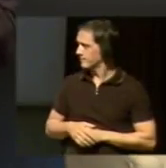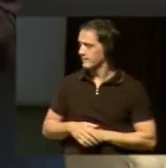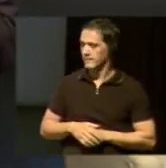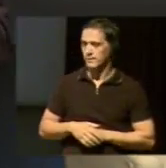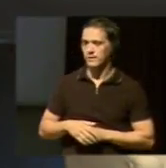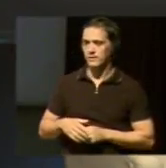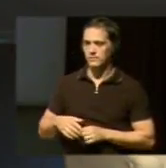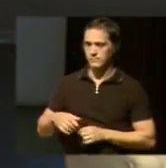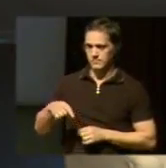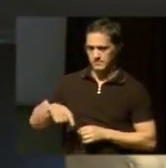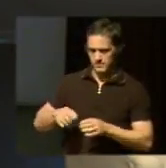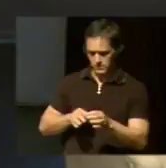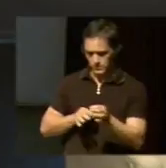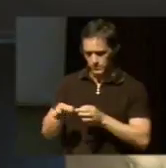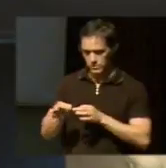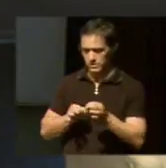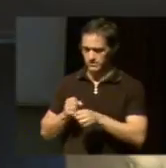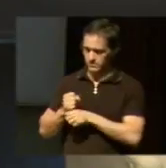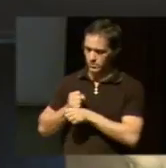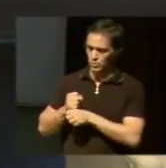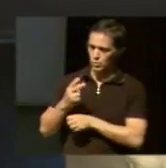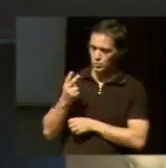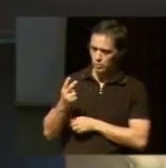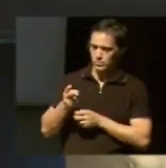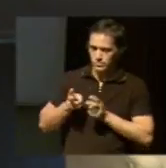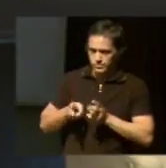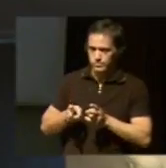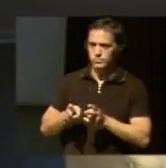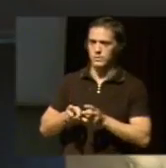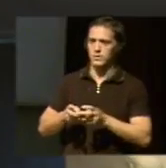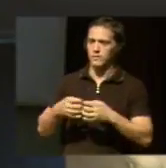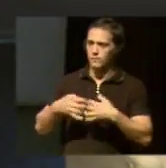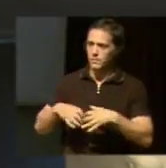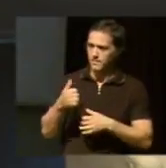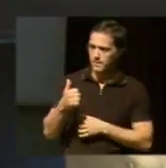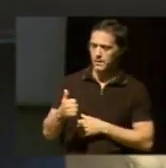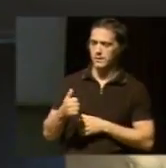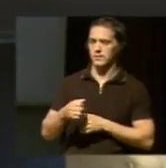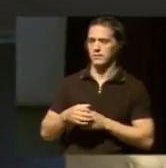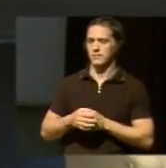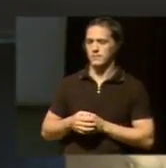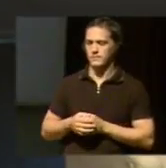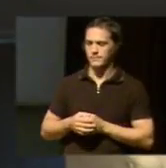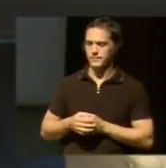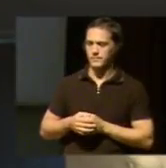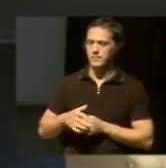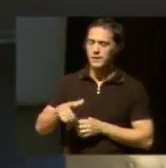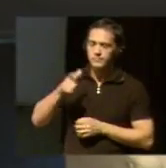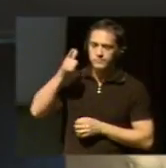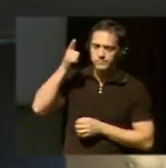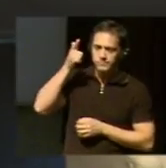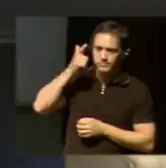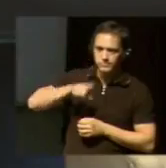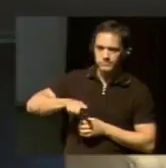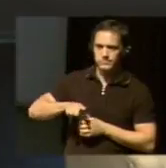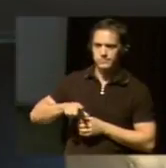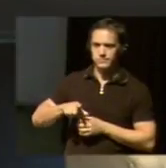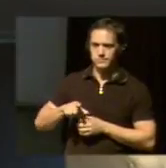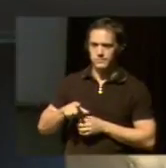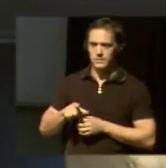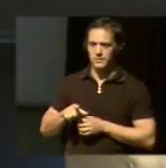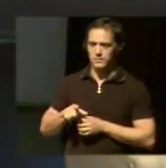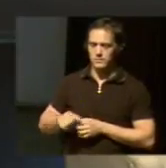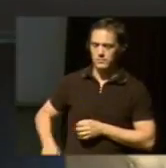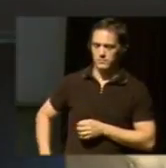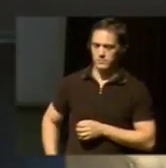Este projeto durou 2 anos, continua funcionando, e o bom é que conseguiram ficar independentes e achar um